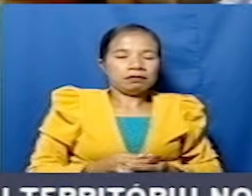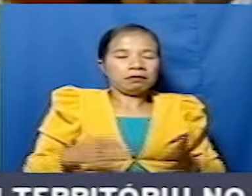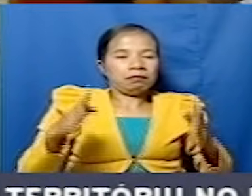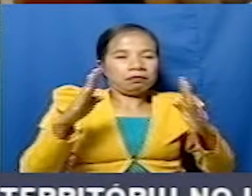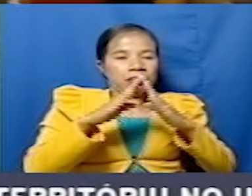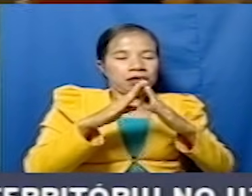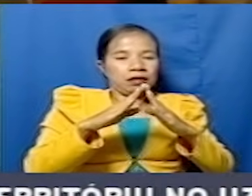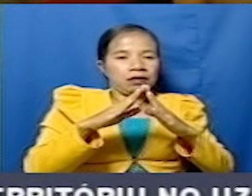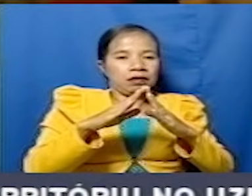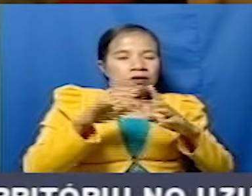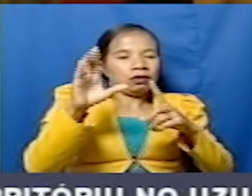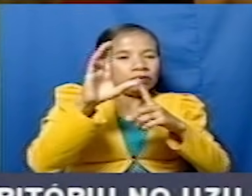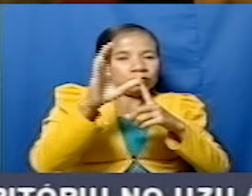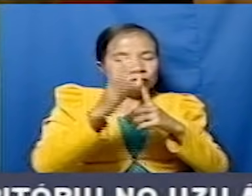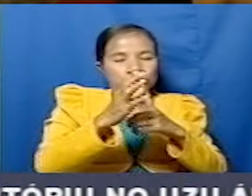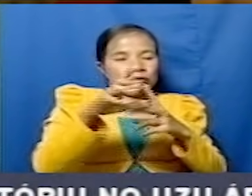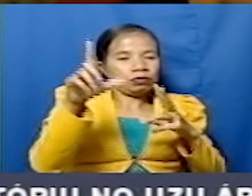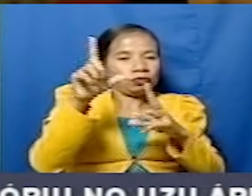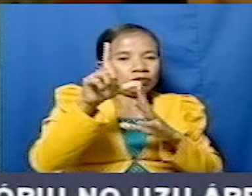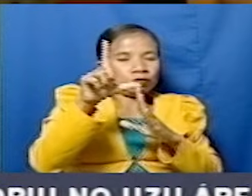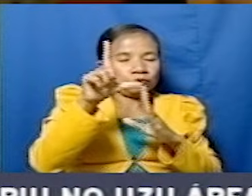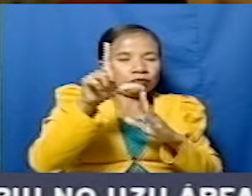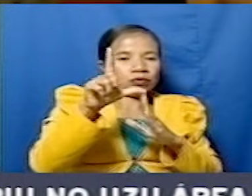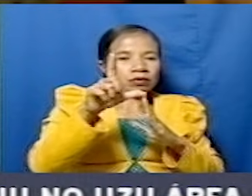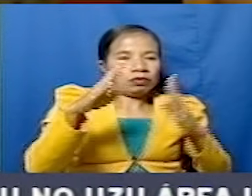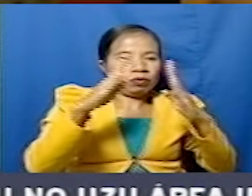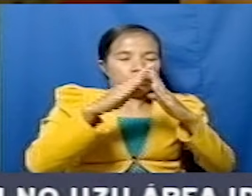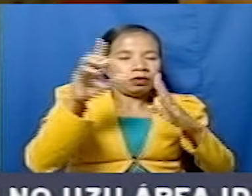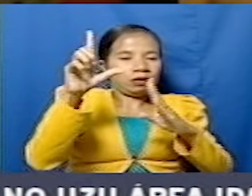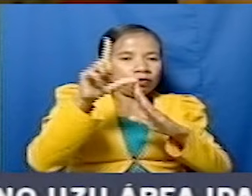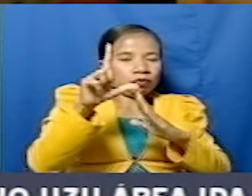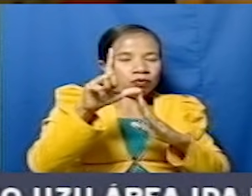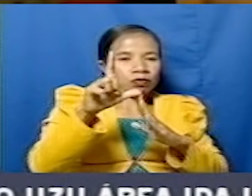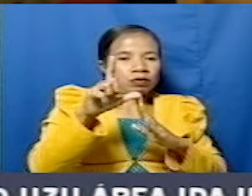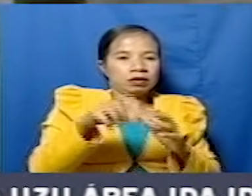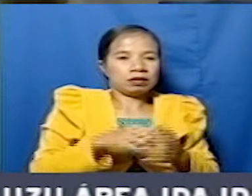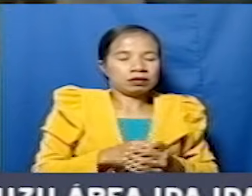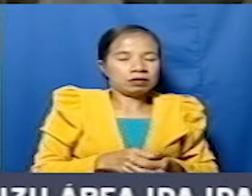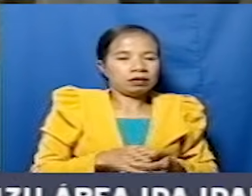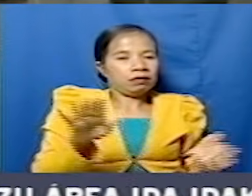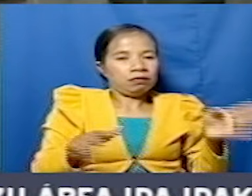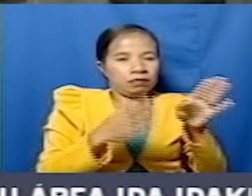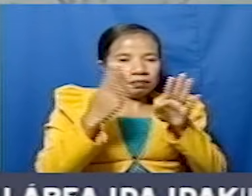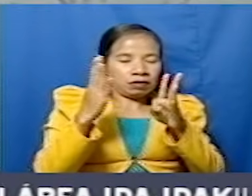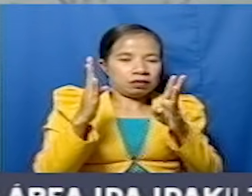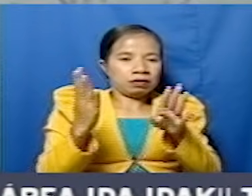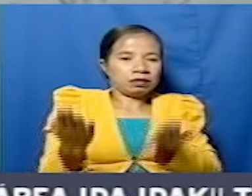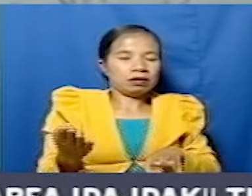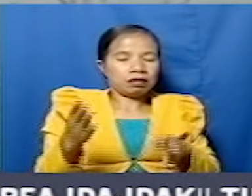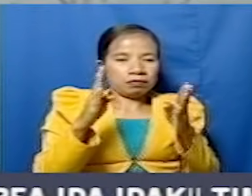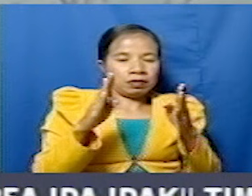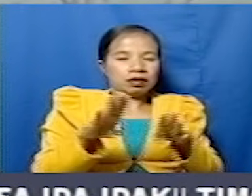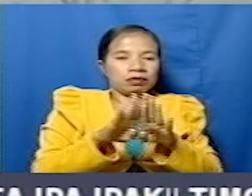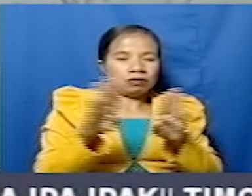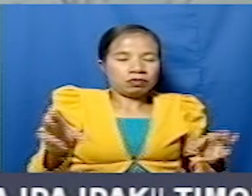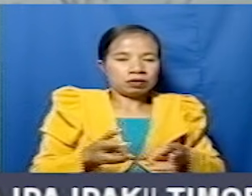nian ba mate bian sira ba uma lulik sira atu loke dalang ba hira kumpainya